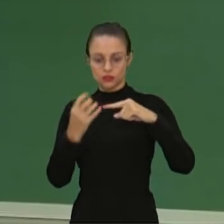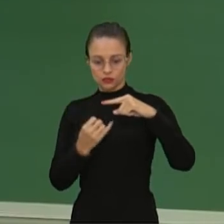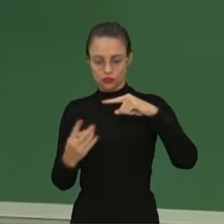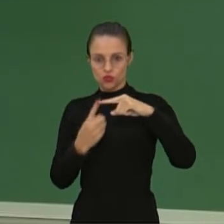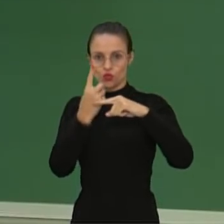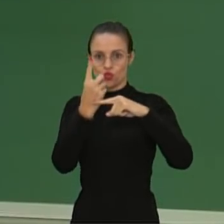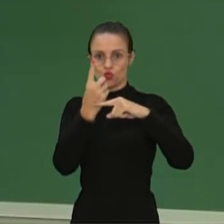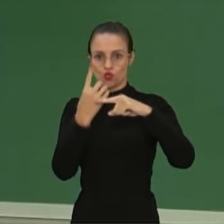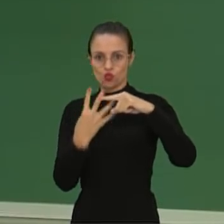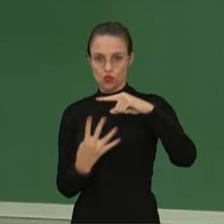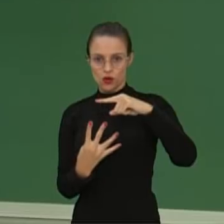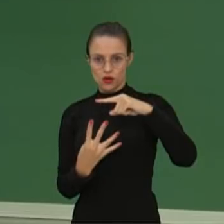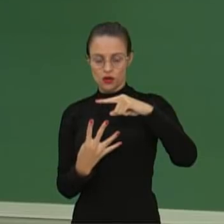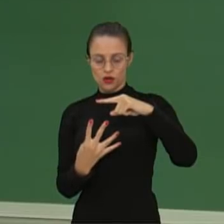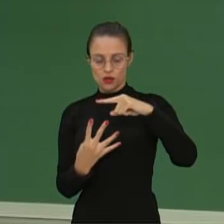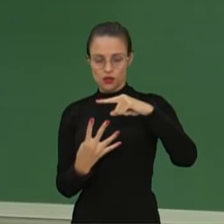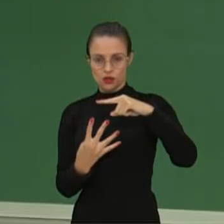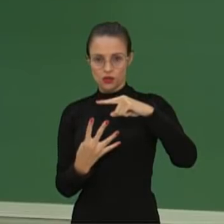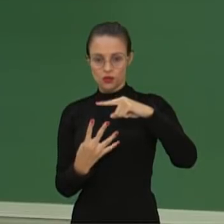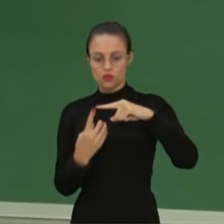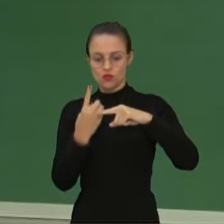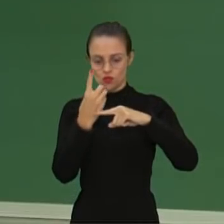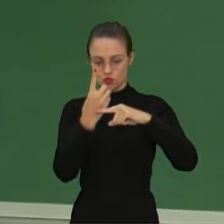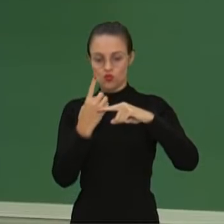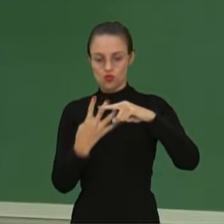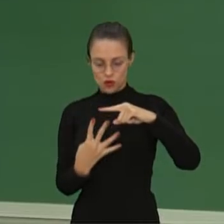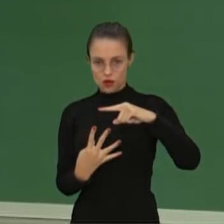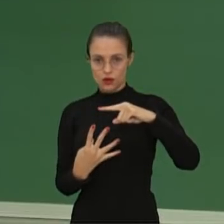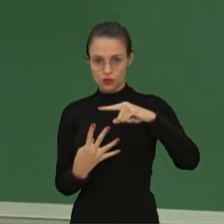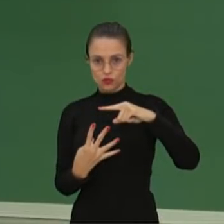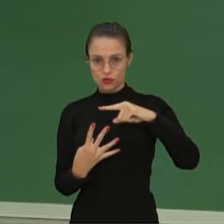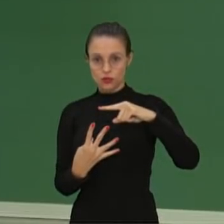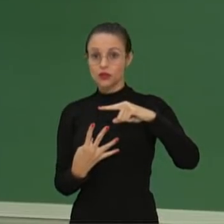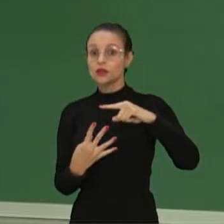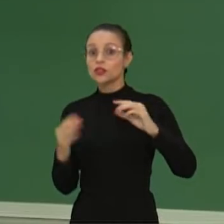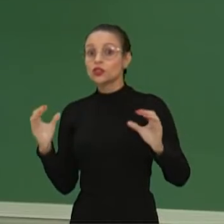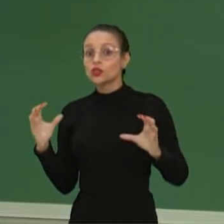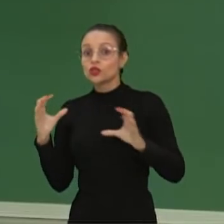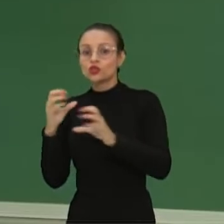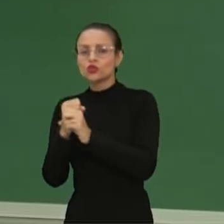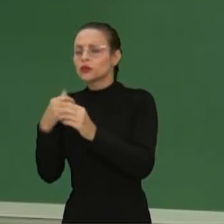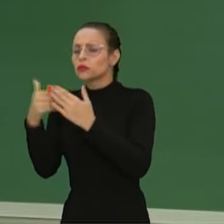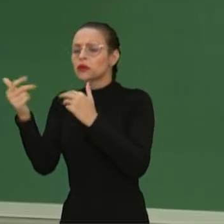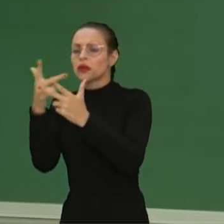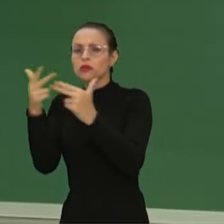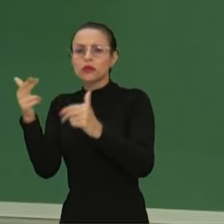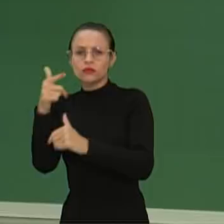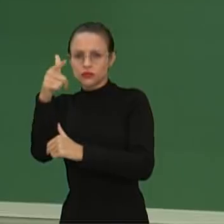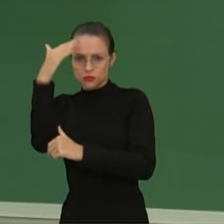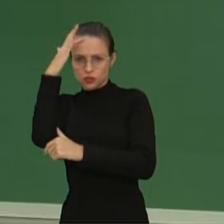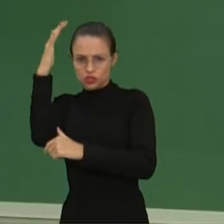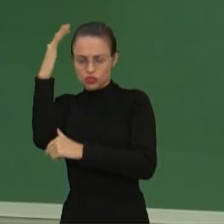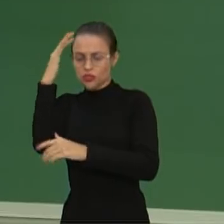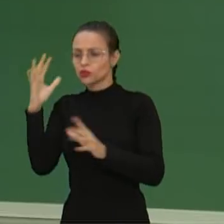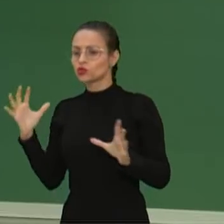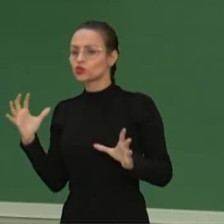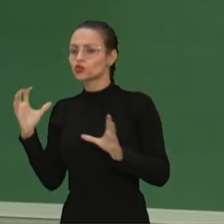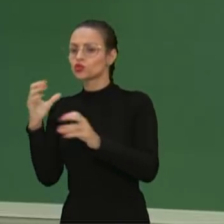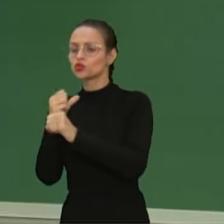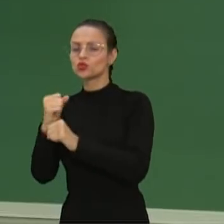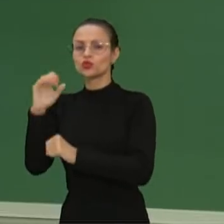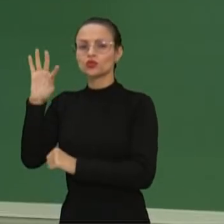1/4, 1 em cima e 4 embaixo, o total de qualquer coisa que você esteja imaginando.